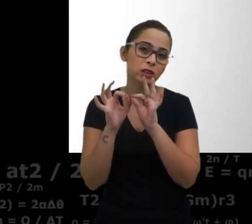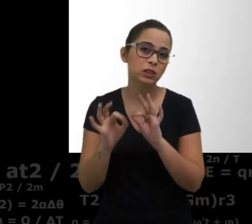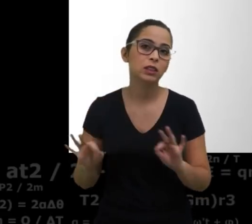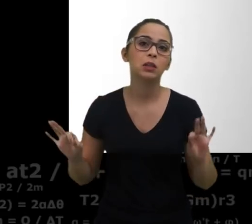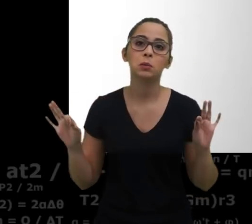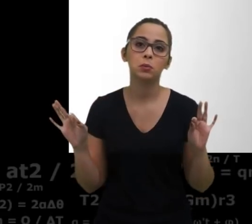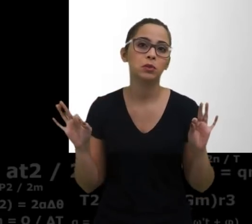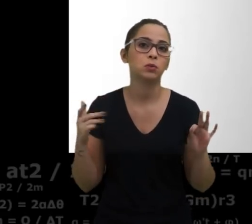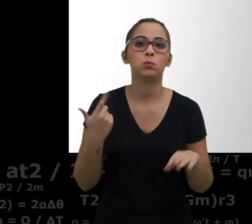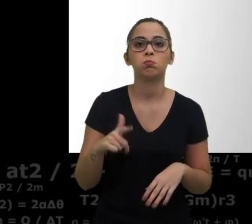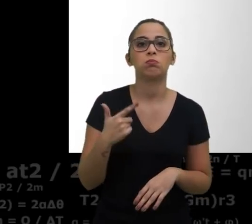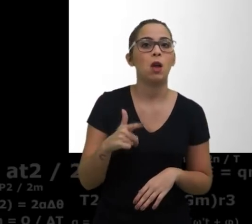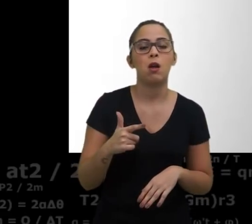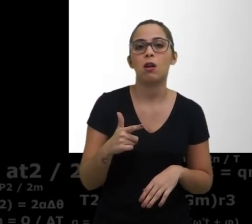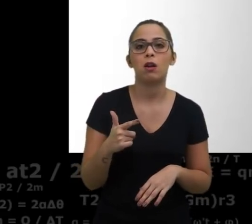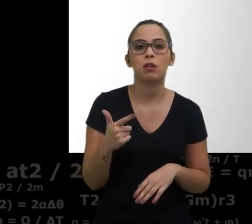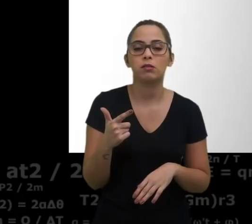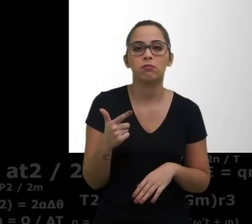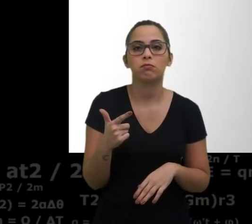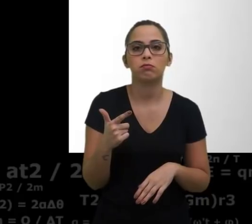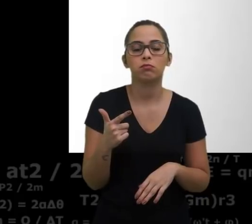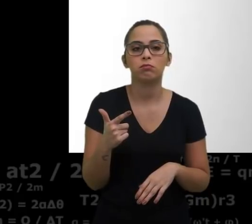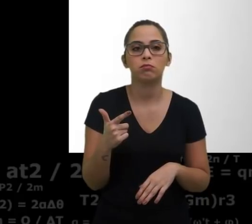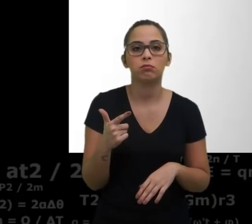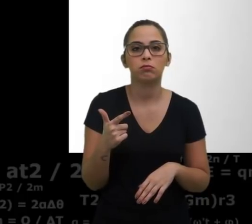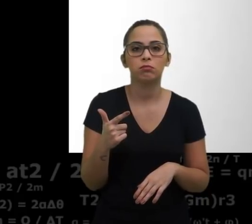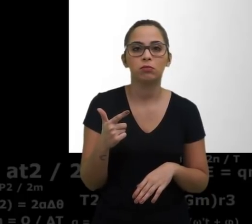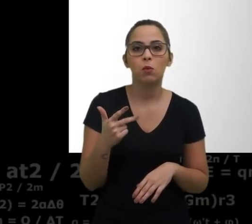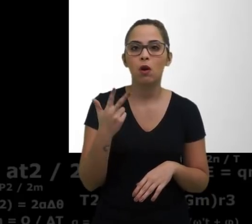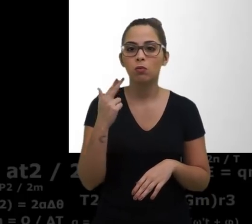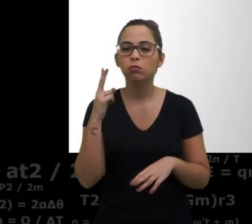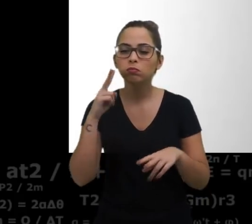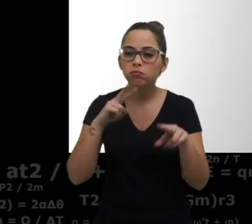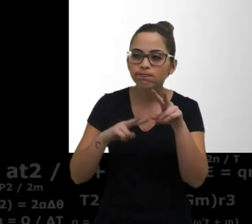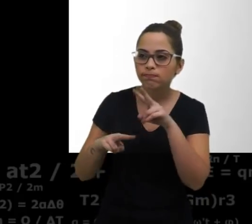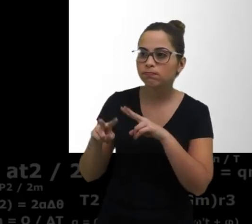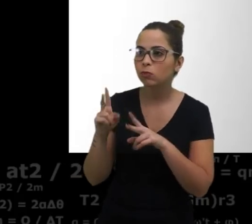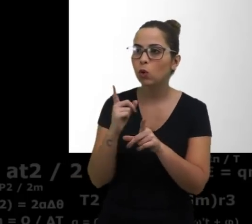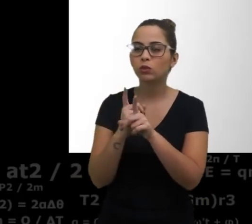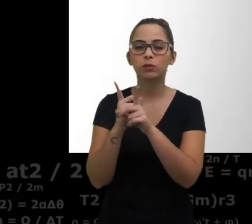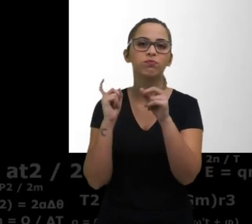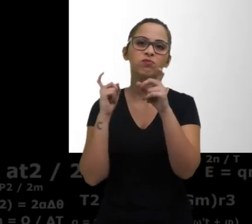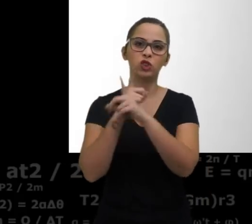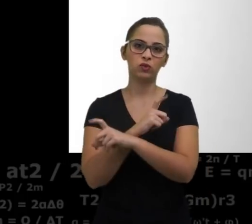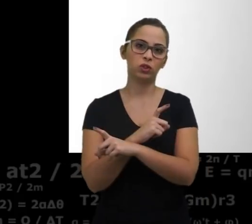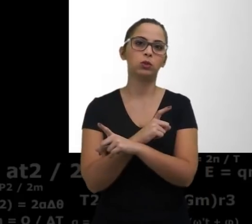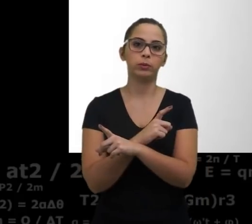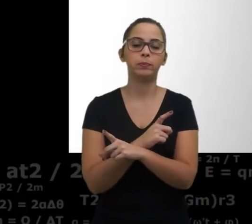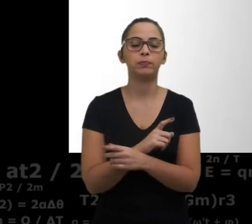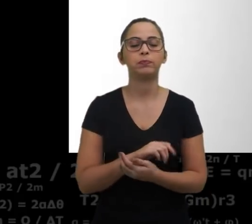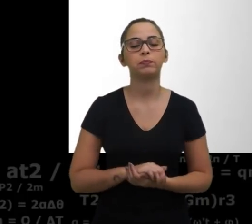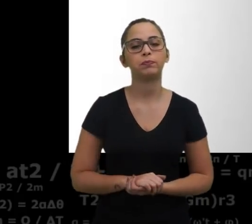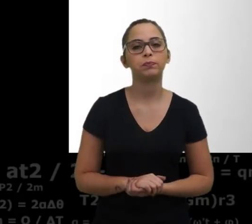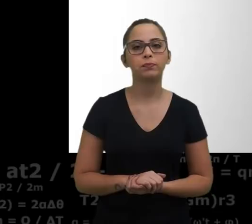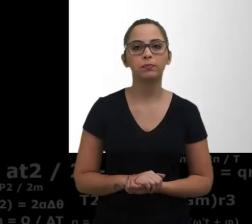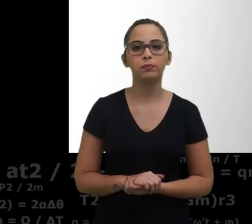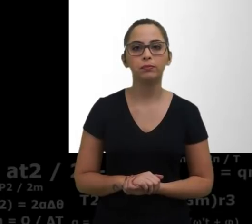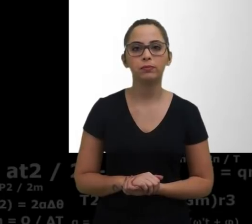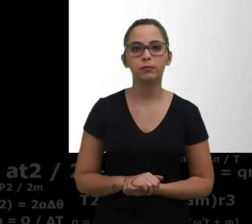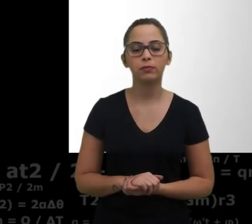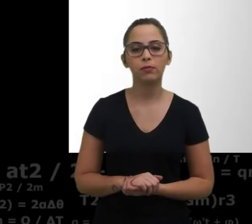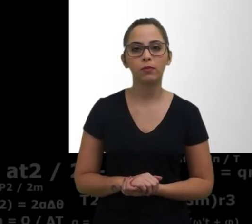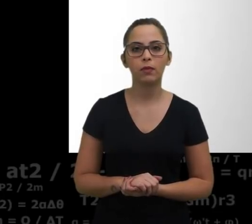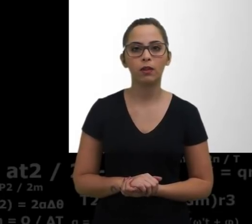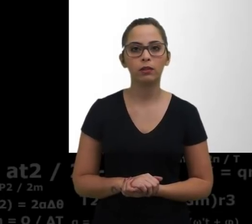de 1 a 100 vezes a massa do Sol em um ano. Tá? Então, de 1 a 100 sóis por ano